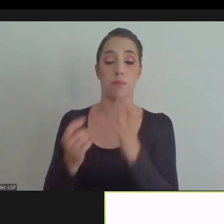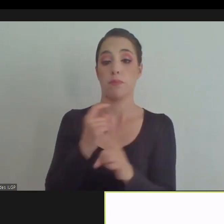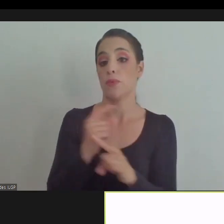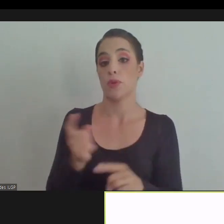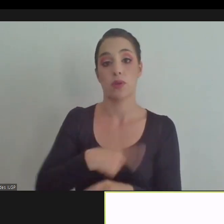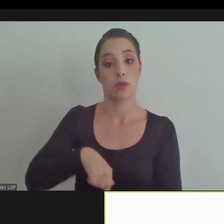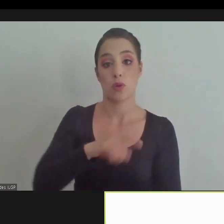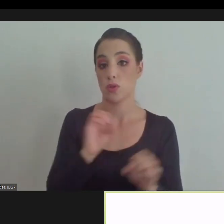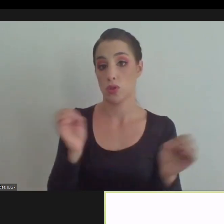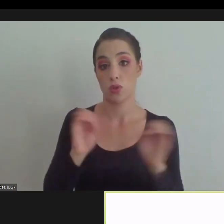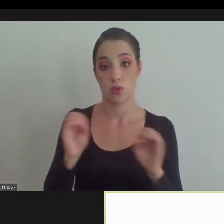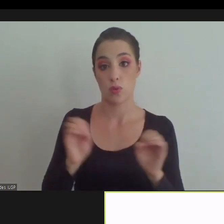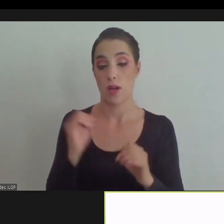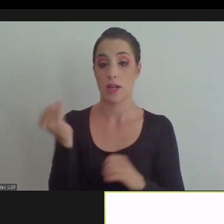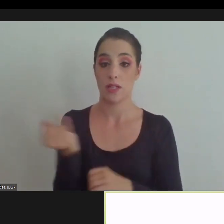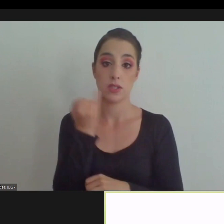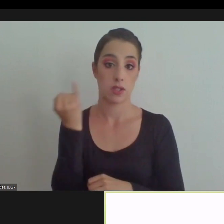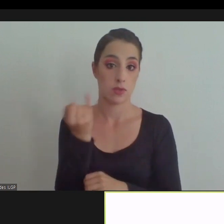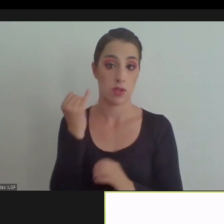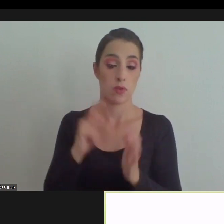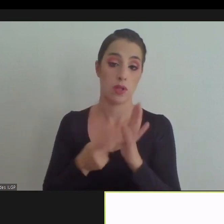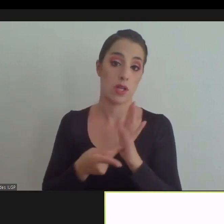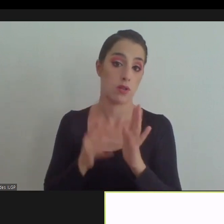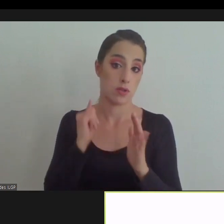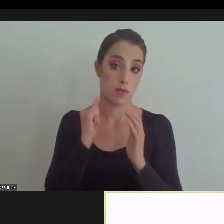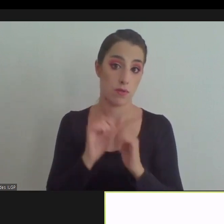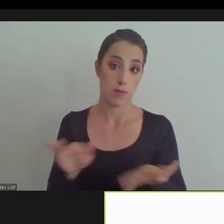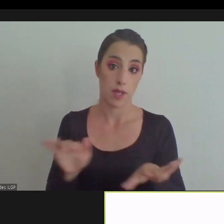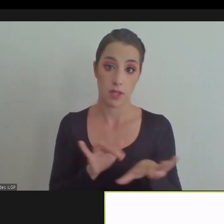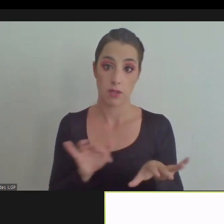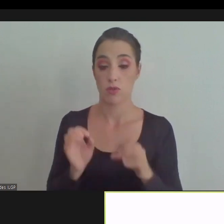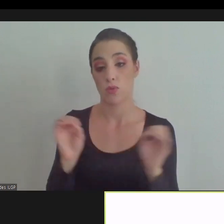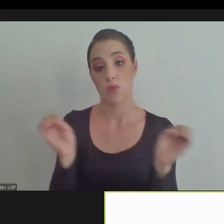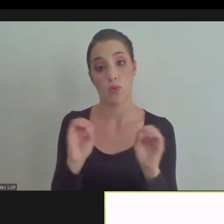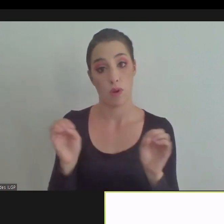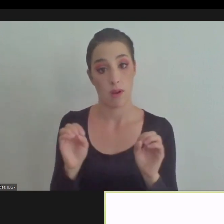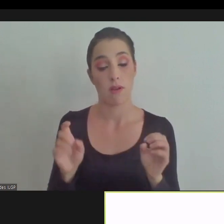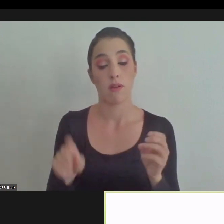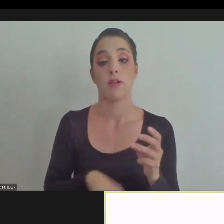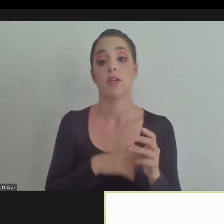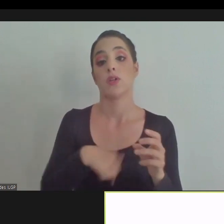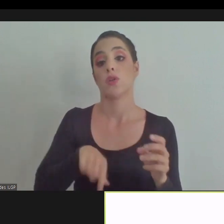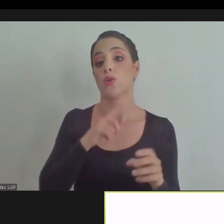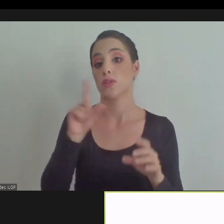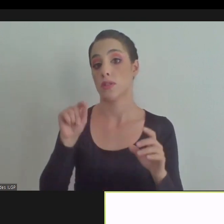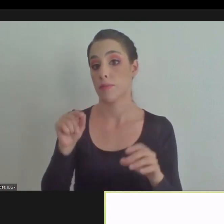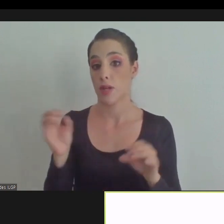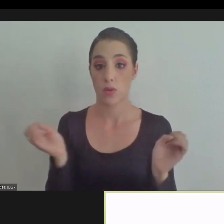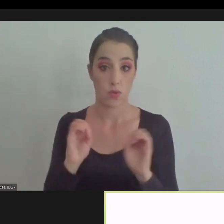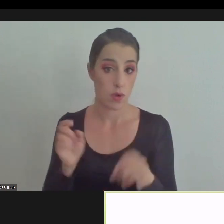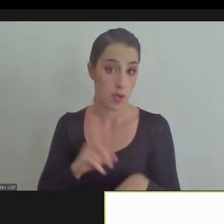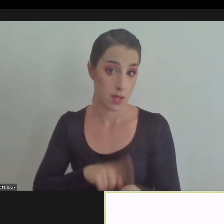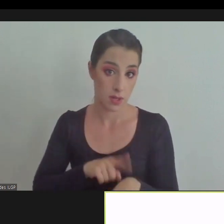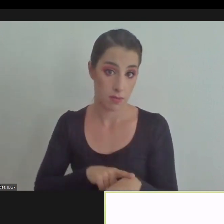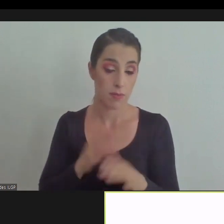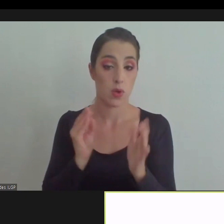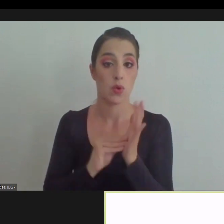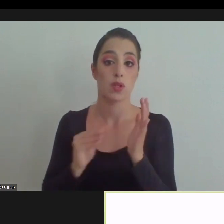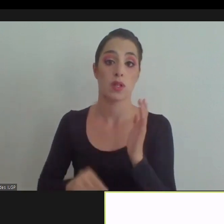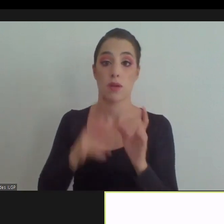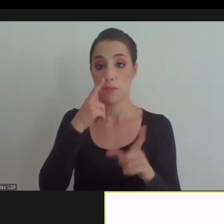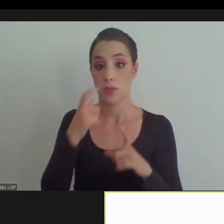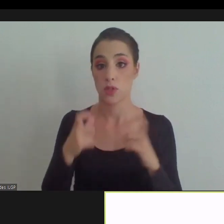a nível da instituição, técnicos informáticos e não tínhamos tempo também para contratar técnicos